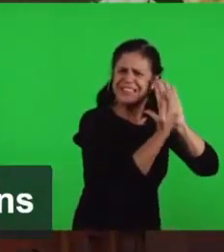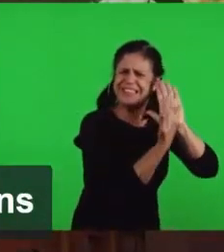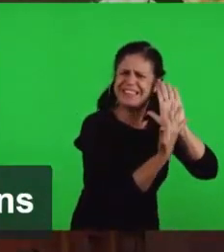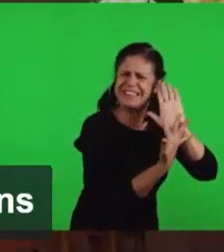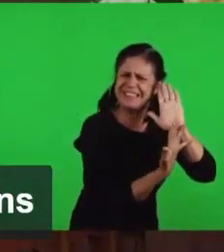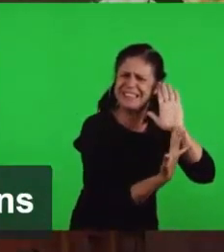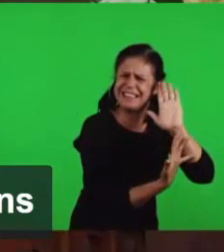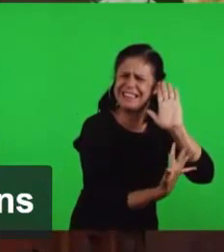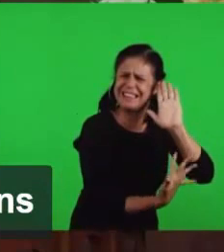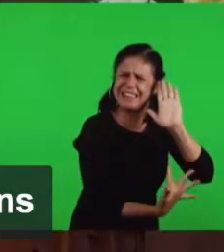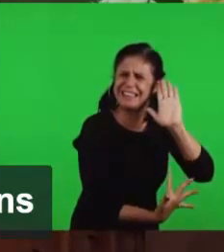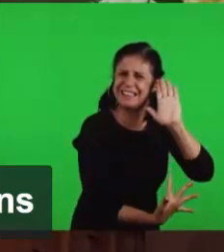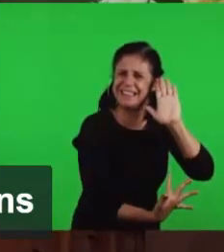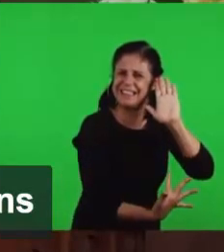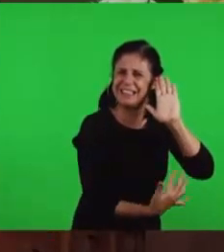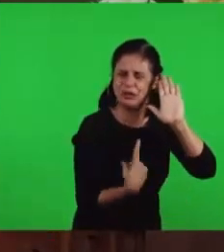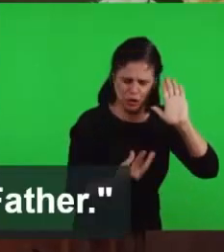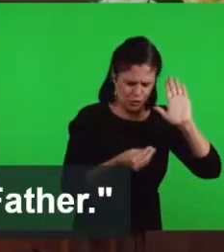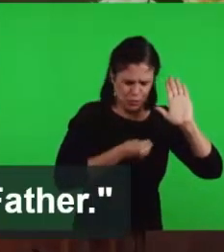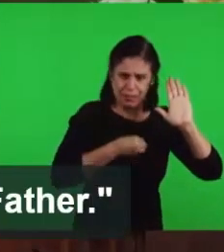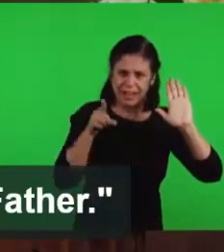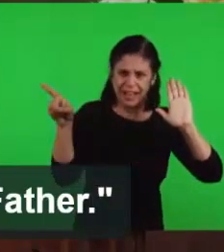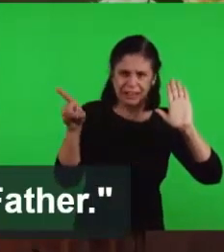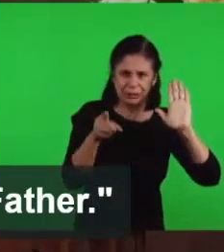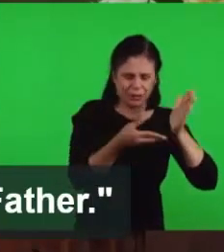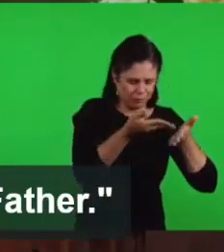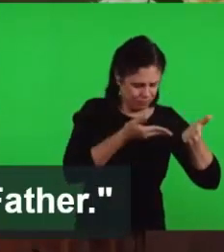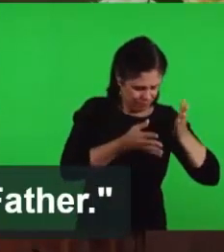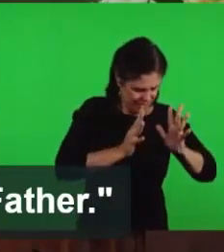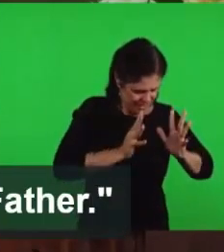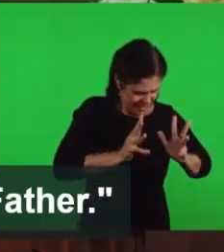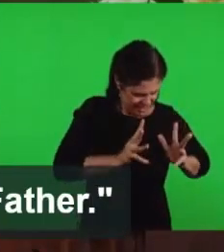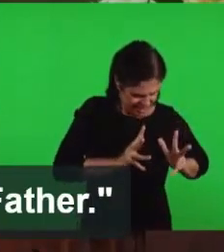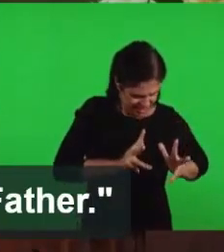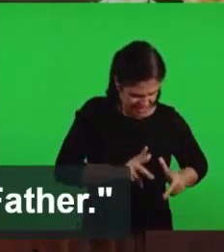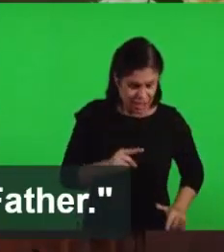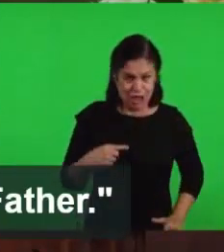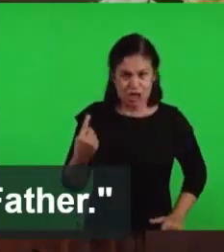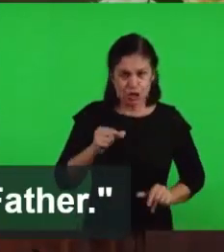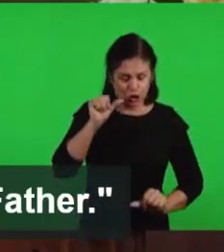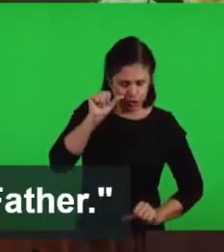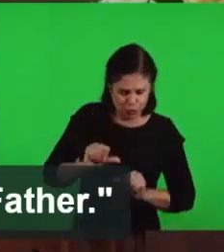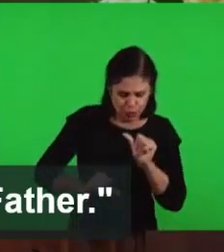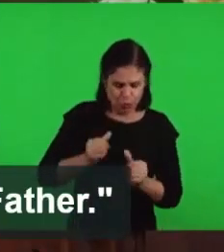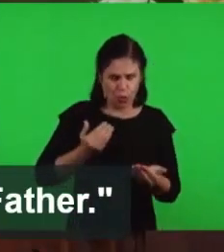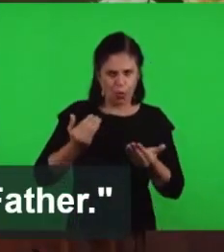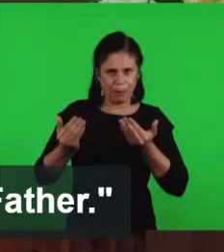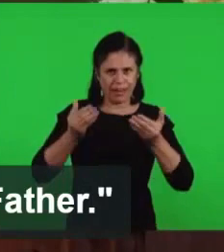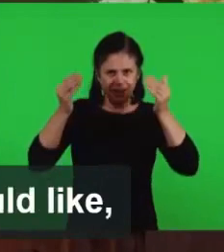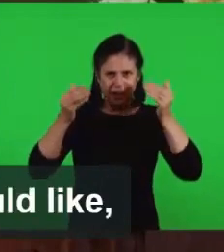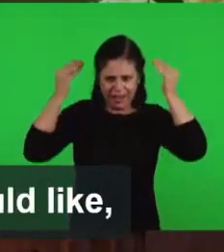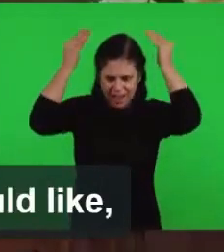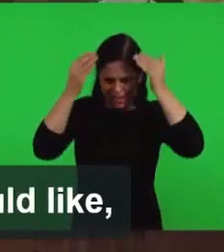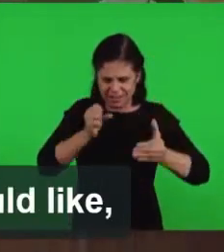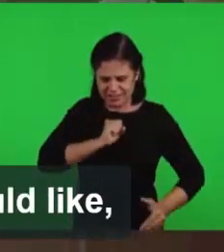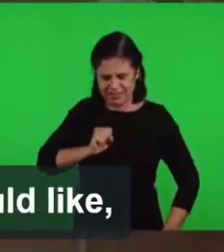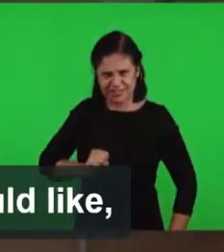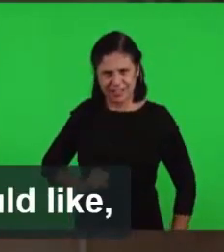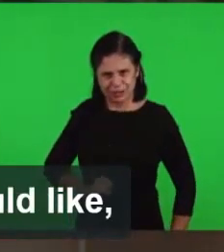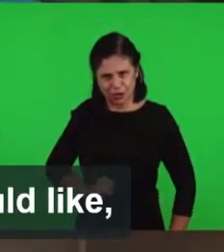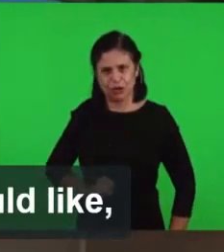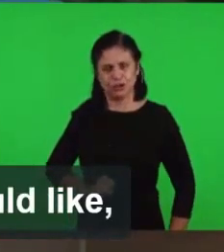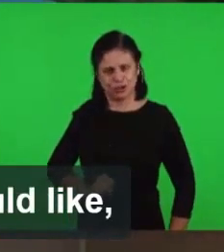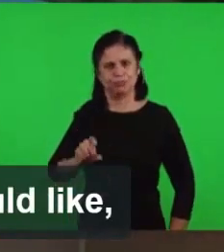lavou dos nossos pecados e nos fez Reis e sacerdotes para dentro do seu pai Então veja que